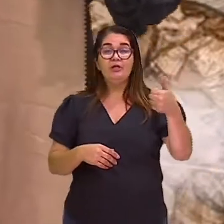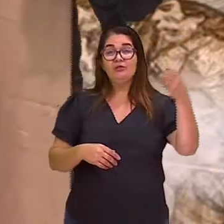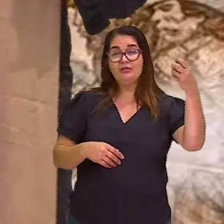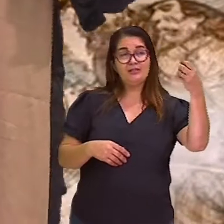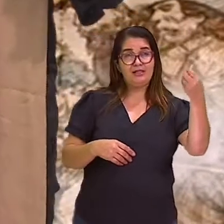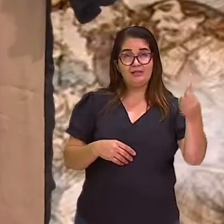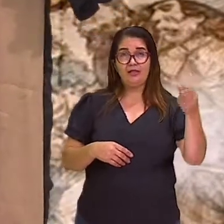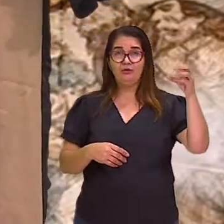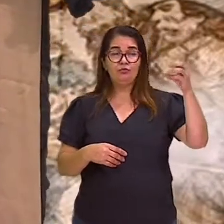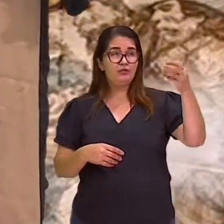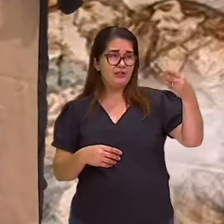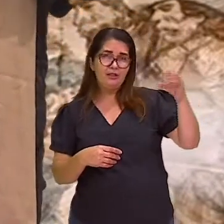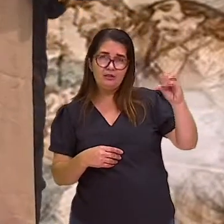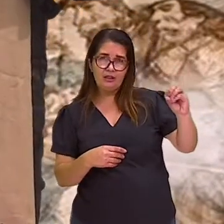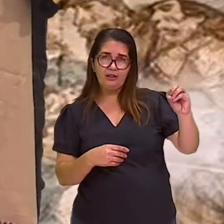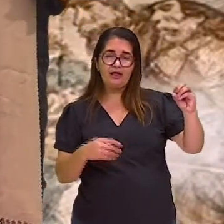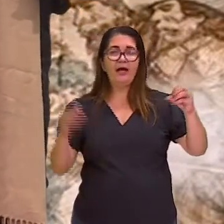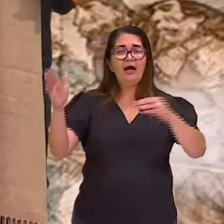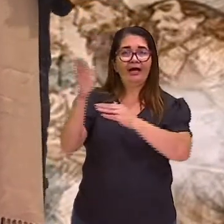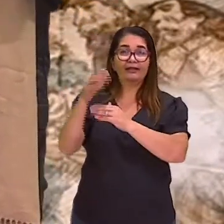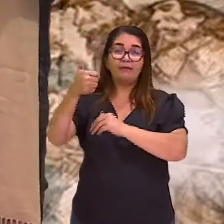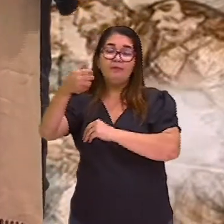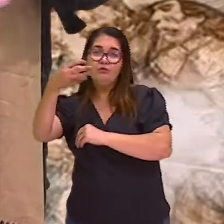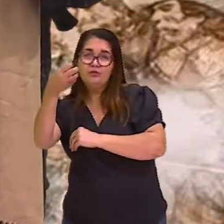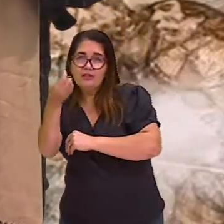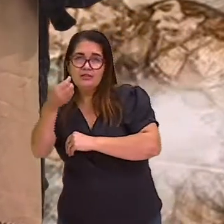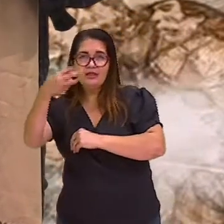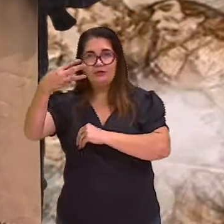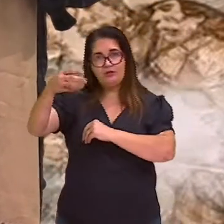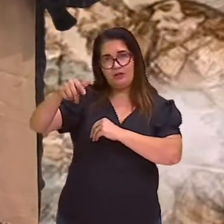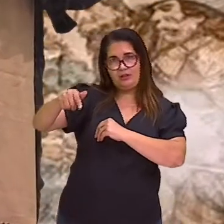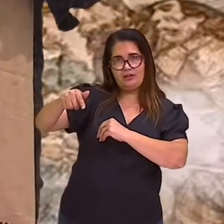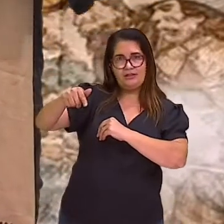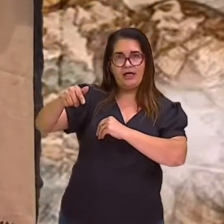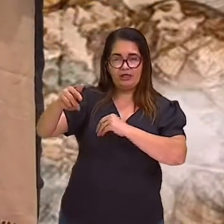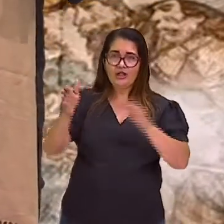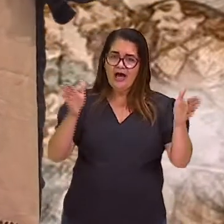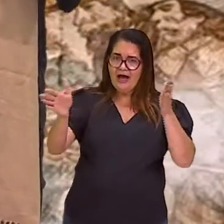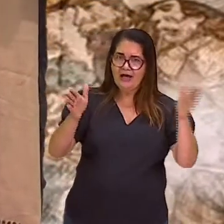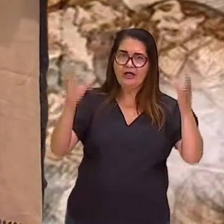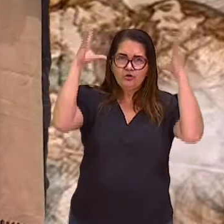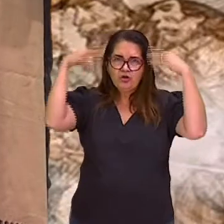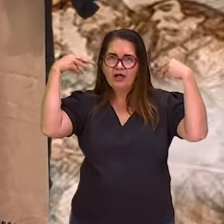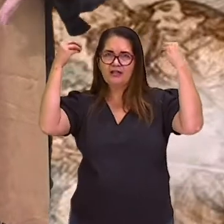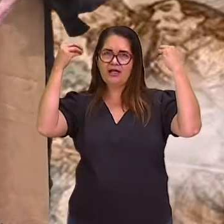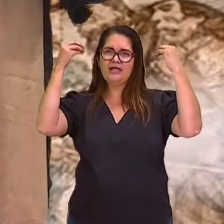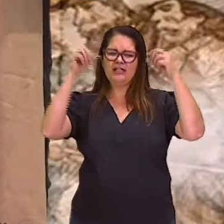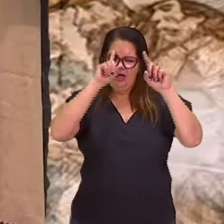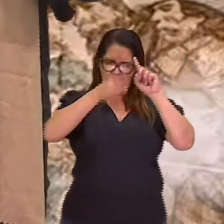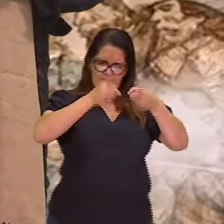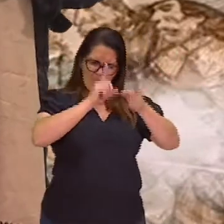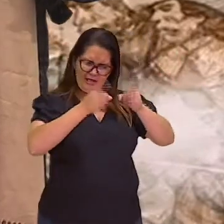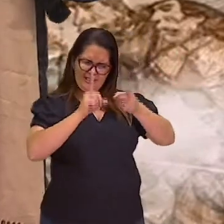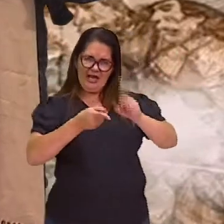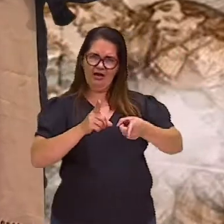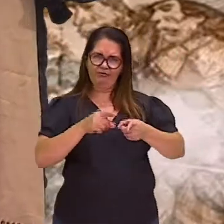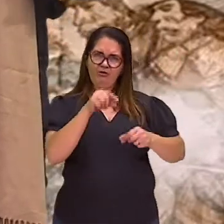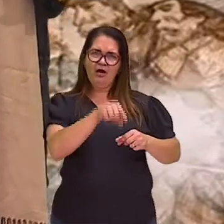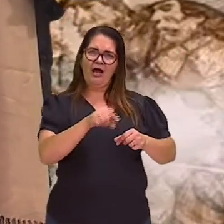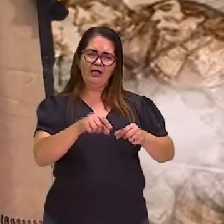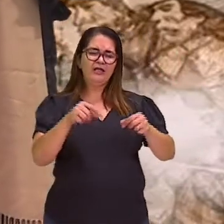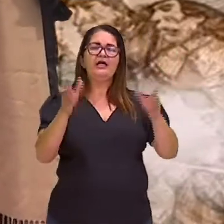os holandeses estenderam seu domínio pelo nordeste brasileiro e conquistaram regiões como a